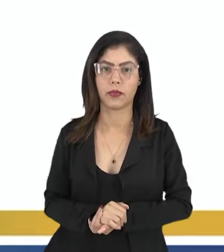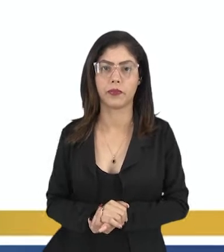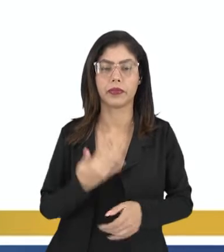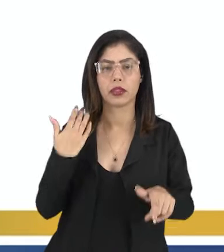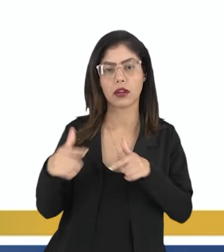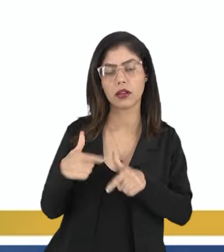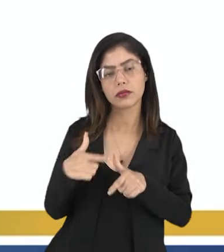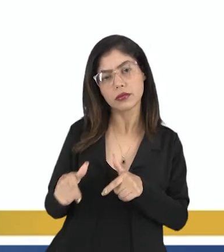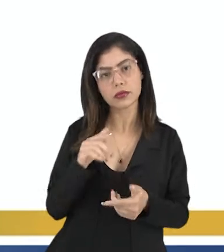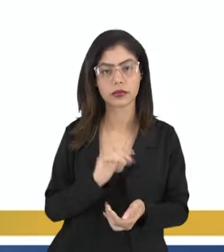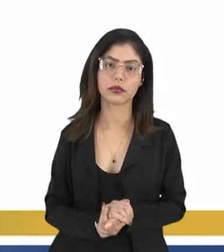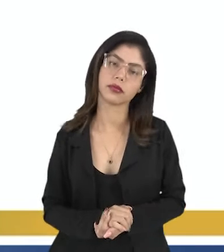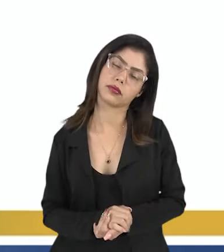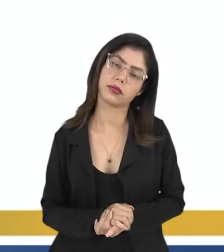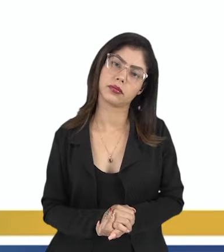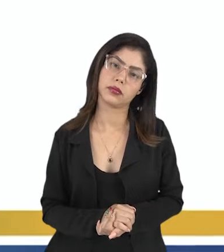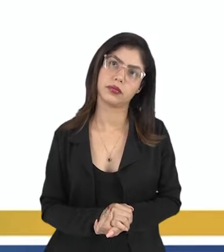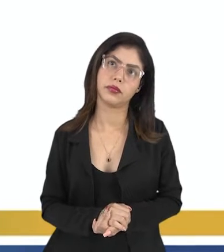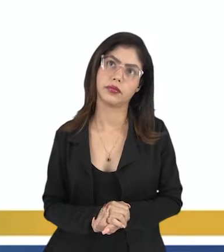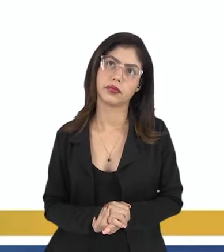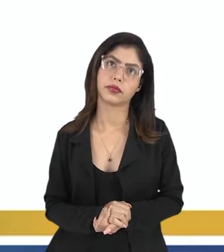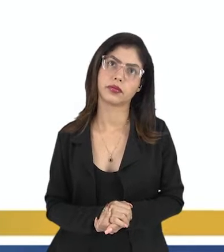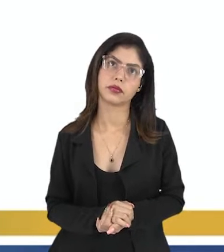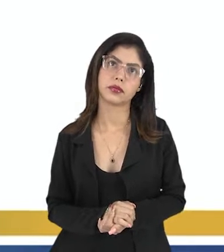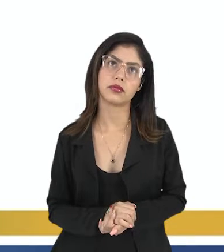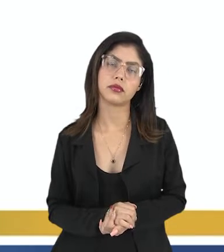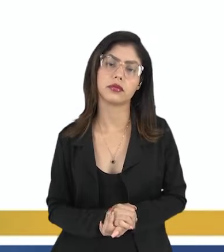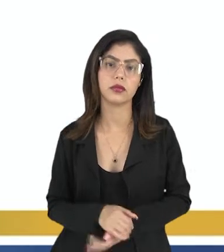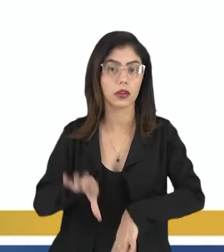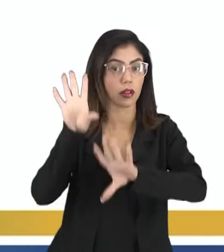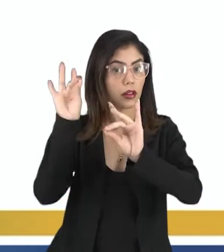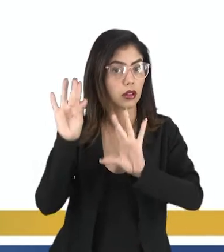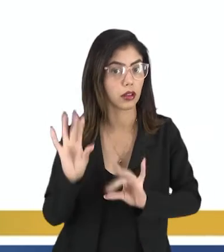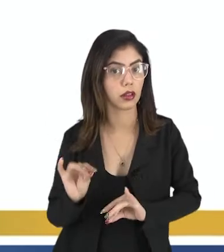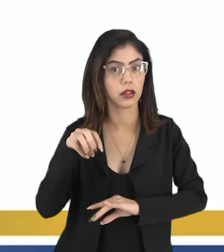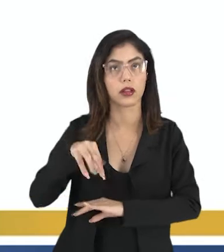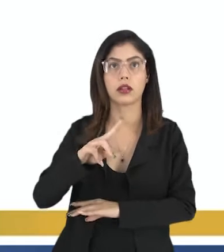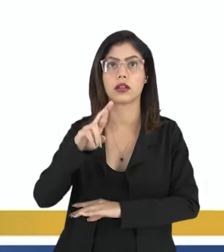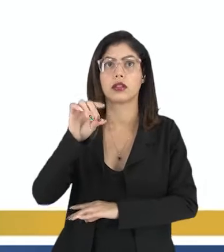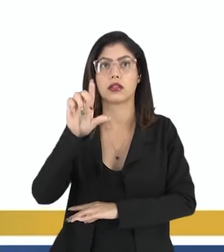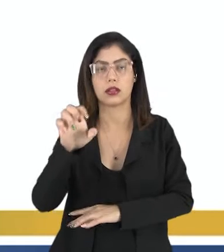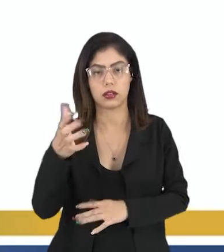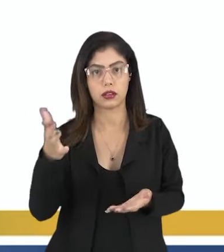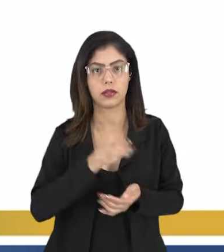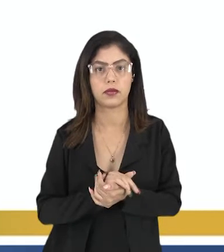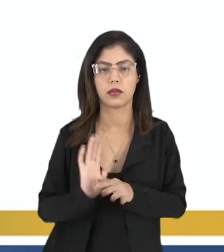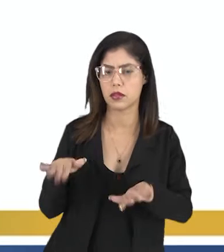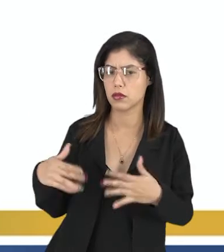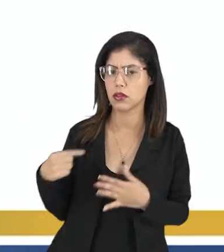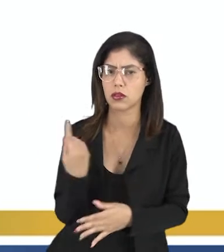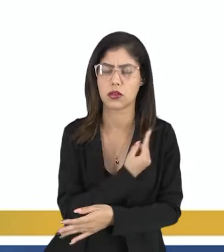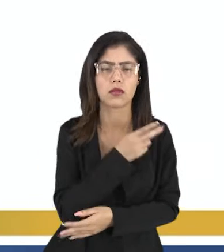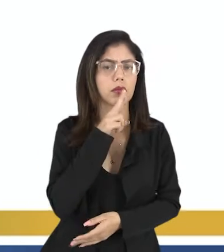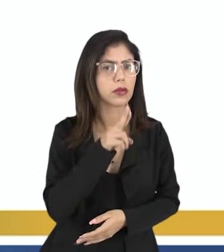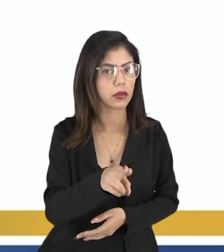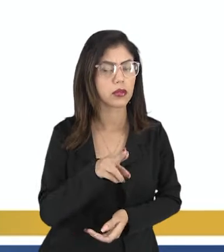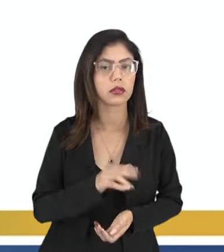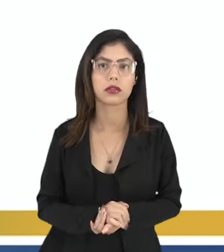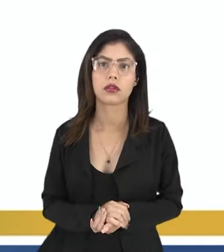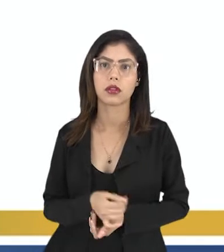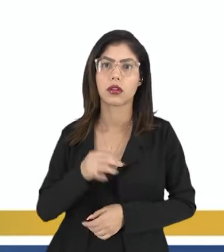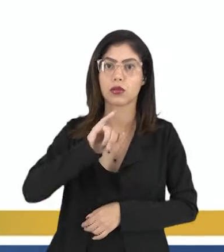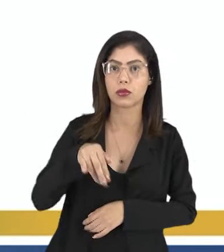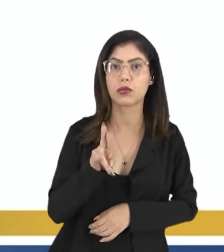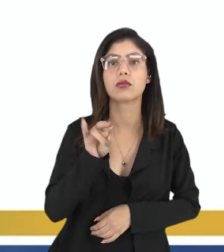ser trabalhado da seguinte maneira: a cada montante da qual nós formos calcular,